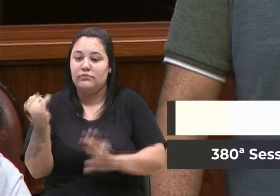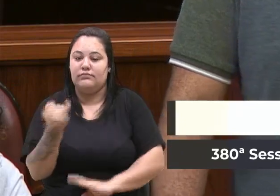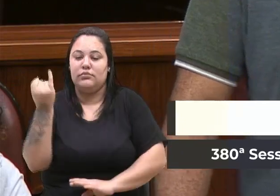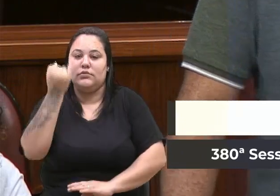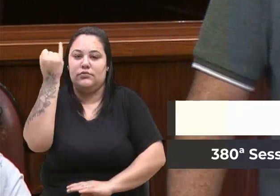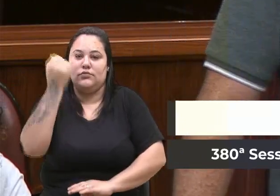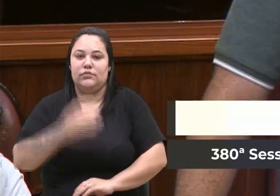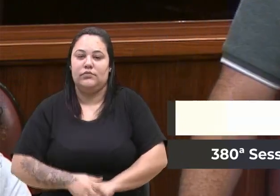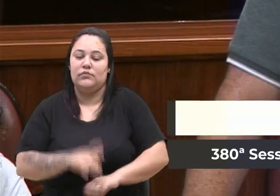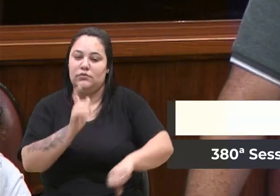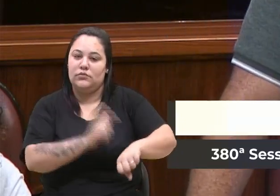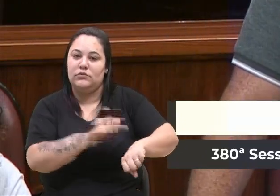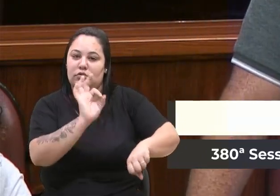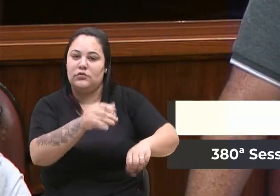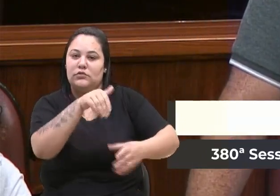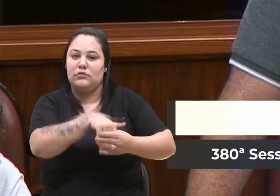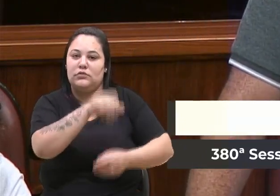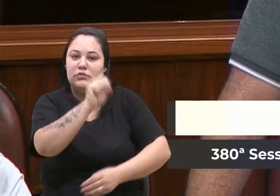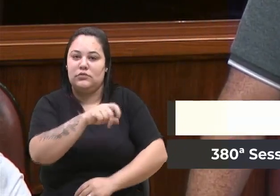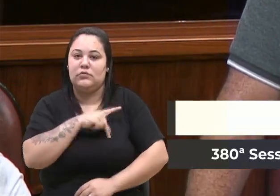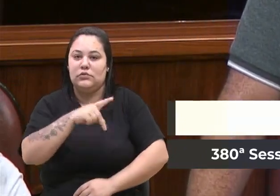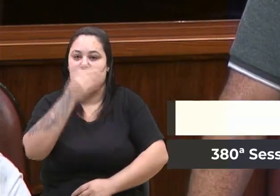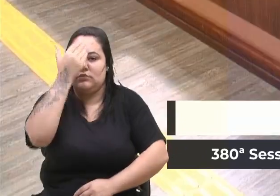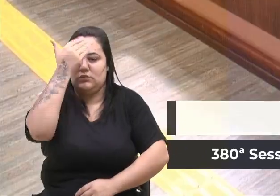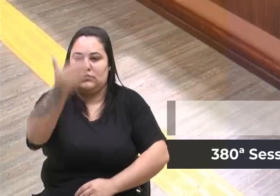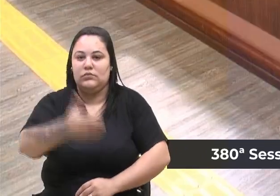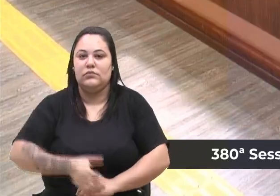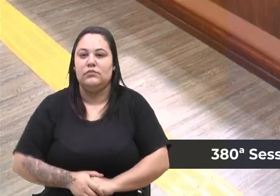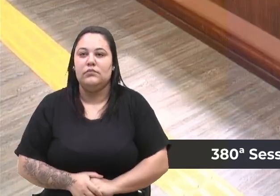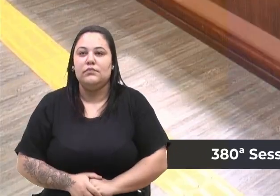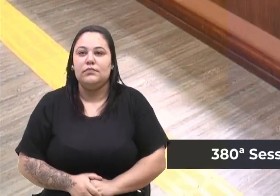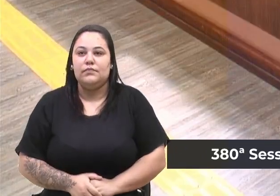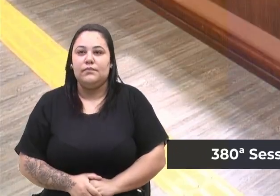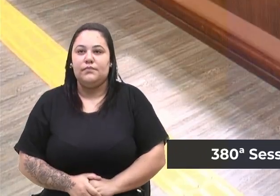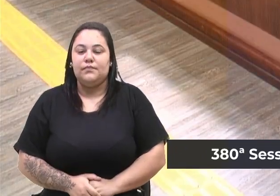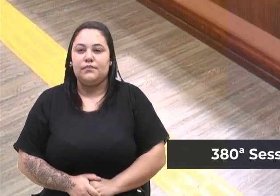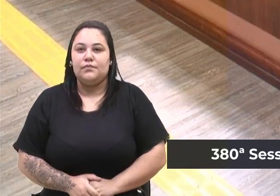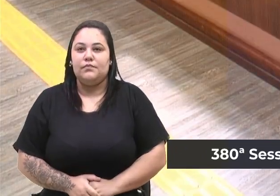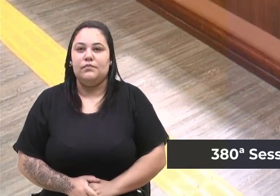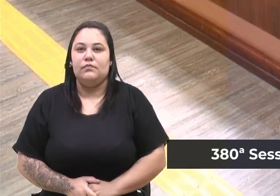momento oportuno, voto sim, senhor presidente. Muito obrigado. Obrigado. Solicito